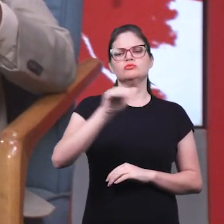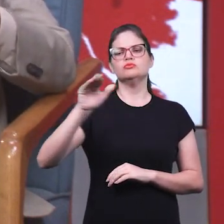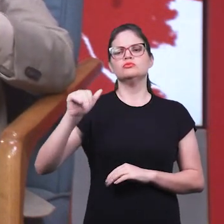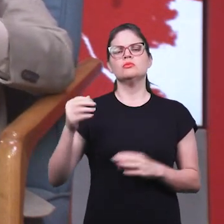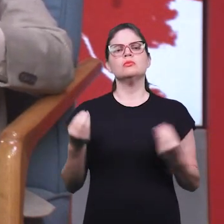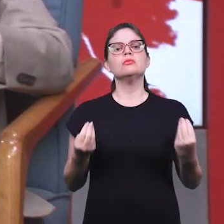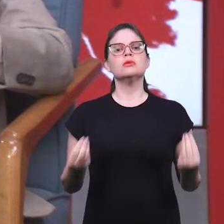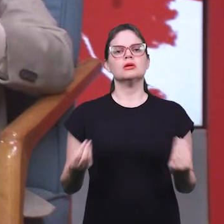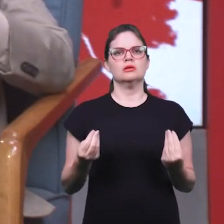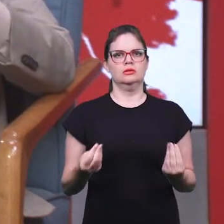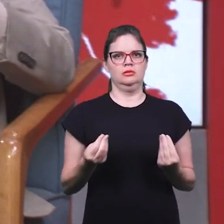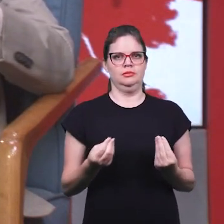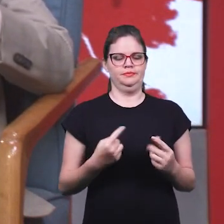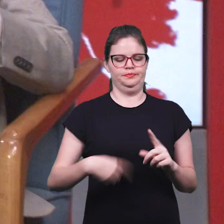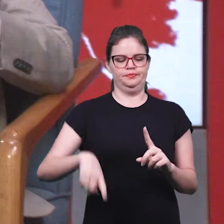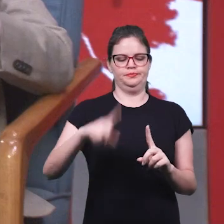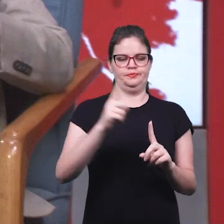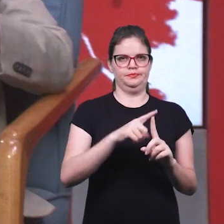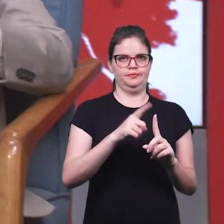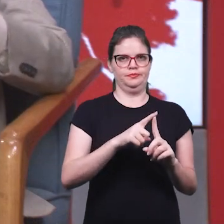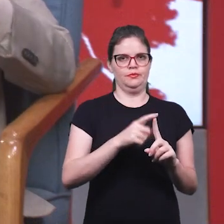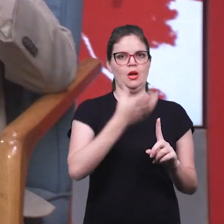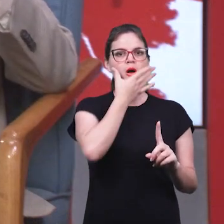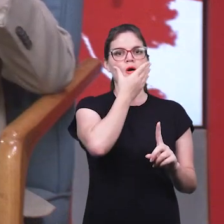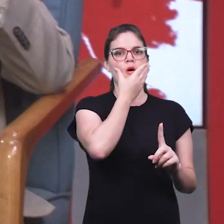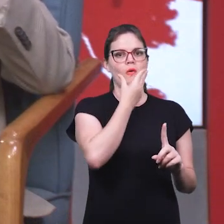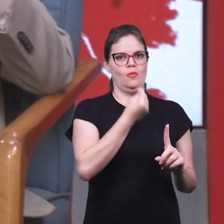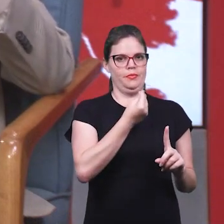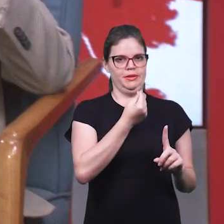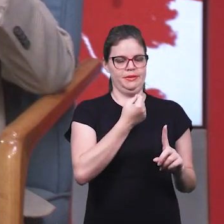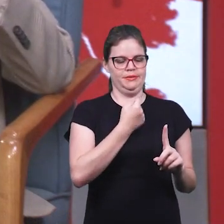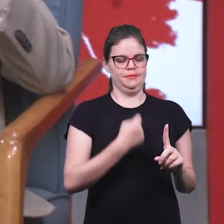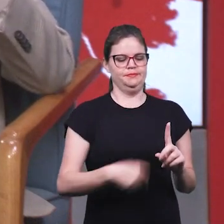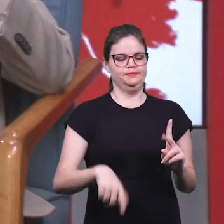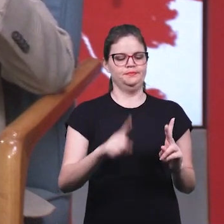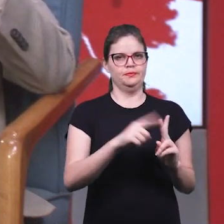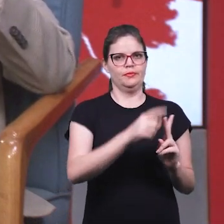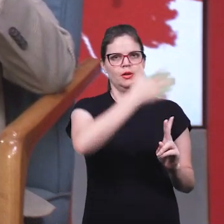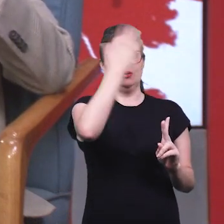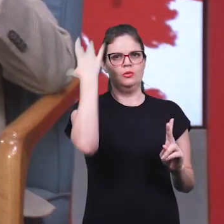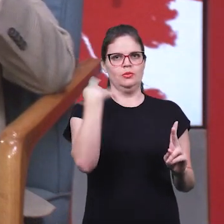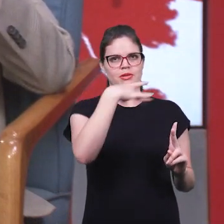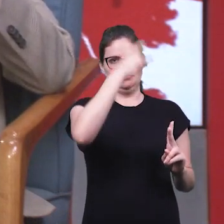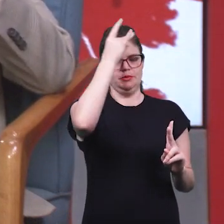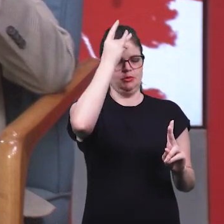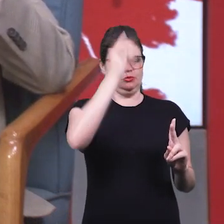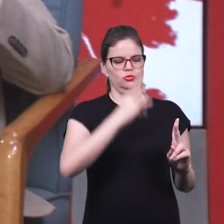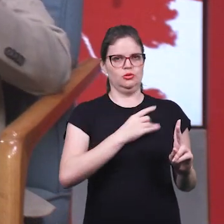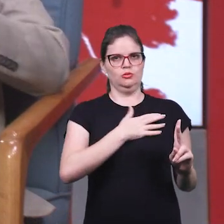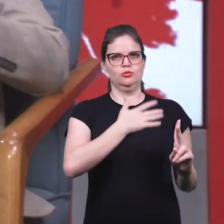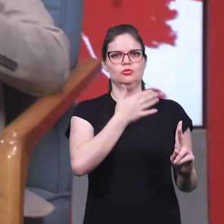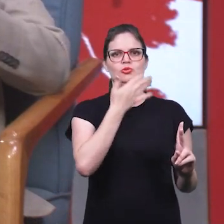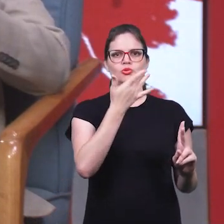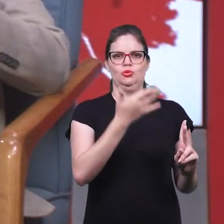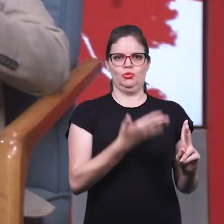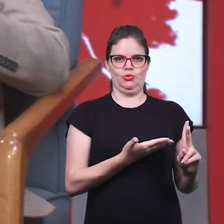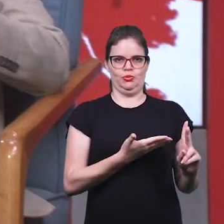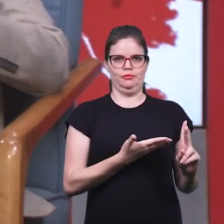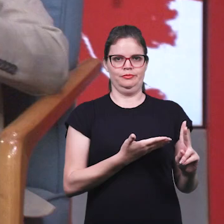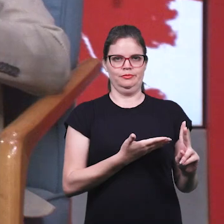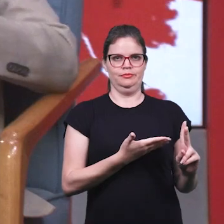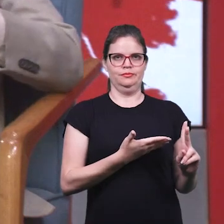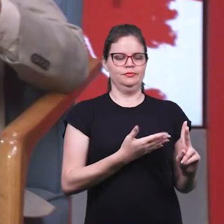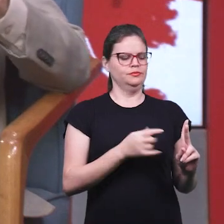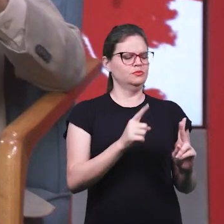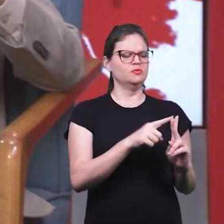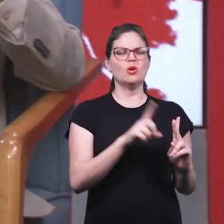foram escolhidos na seguinte condição: homens, primeiro, cheios do Espírito Santo.